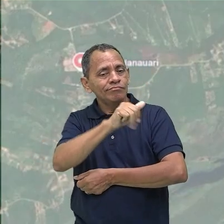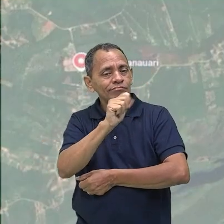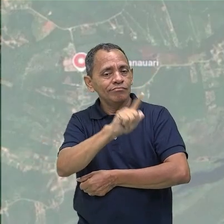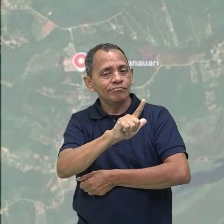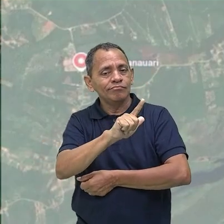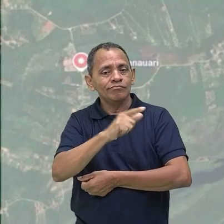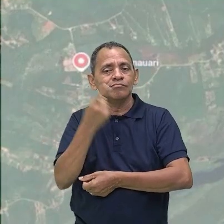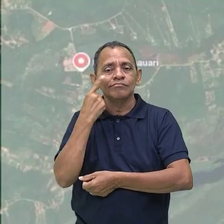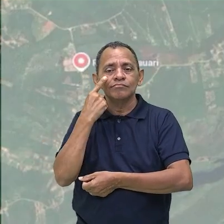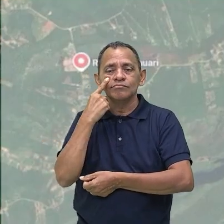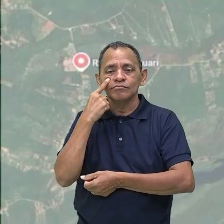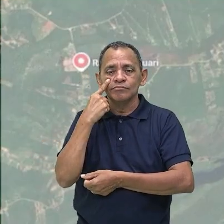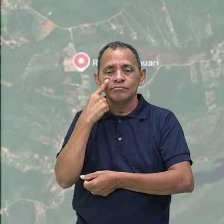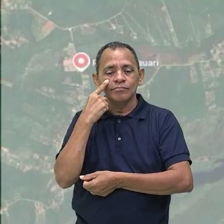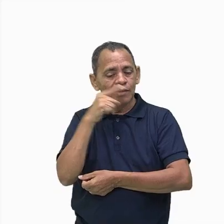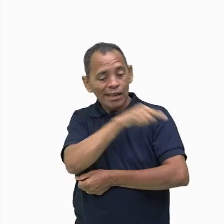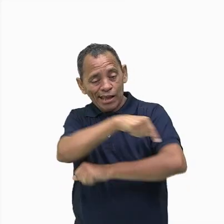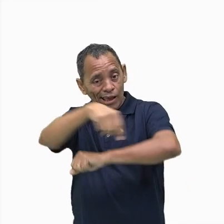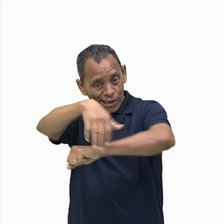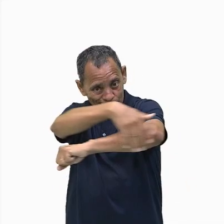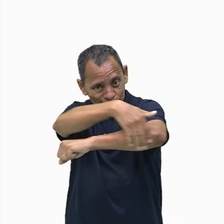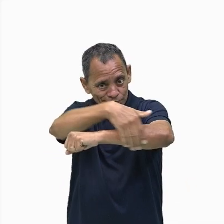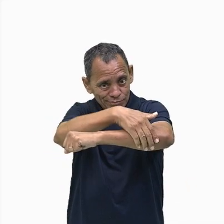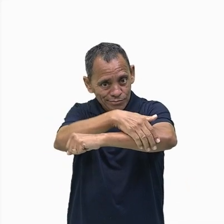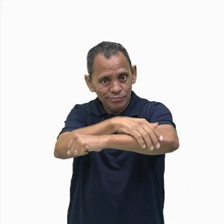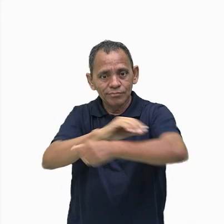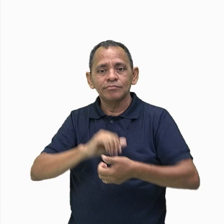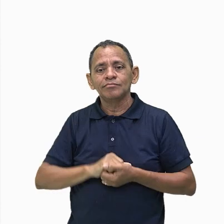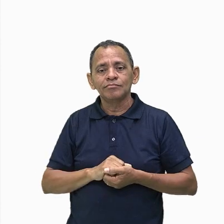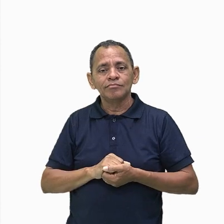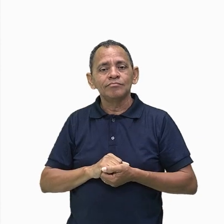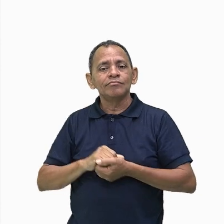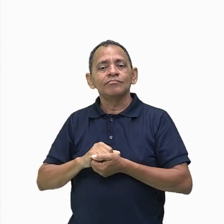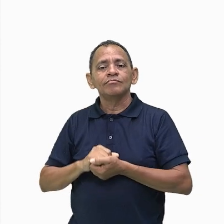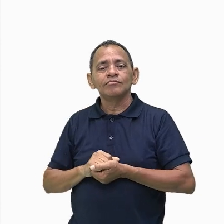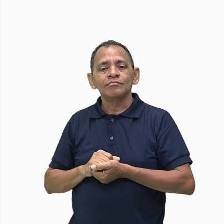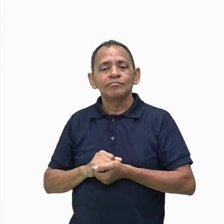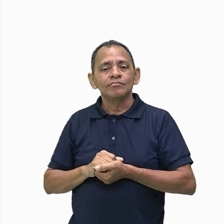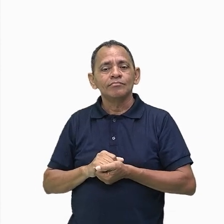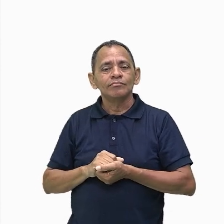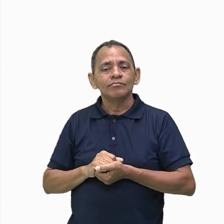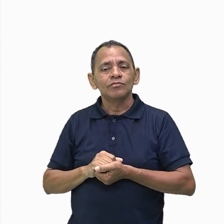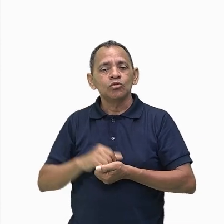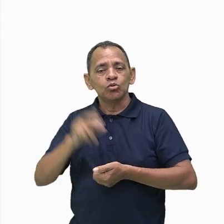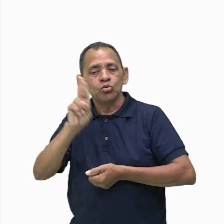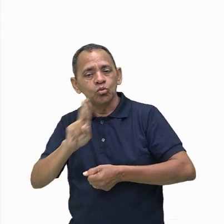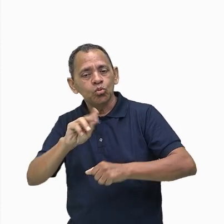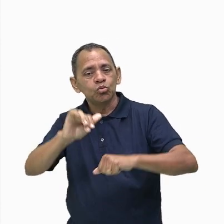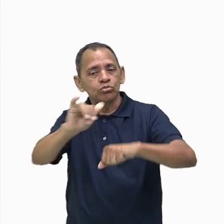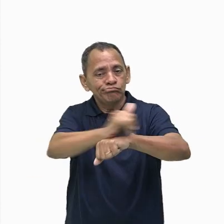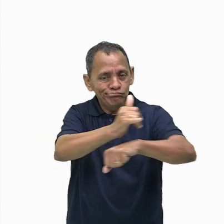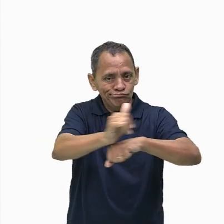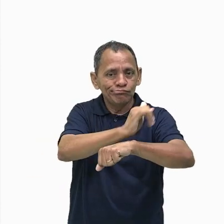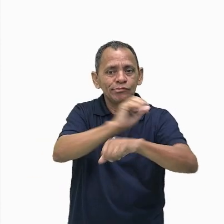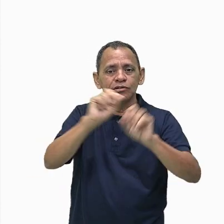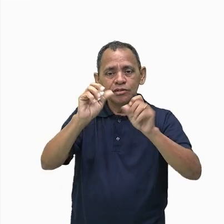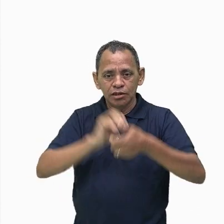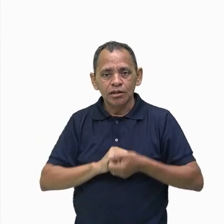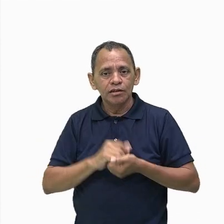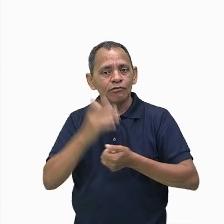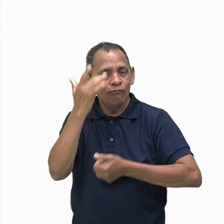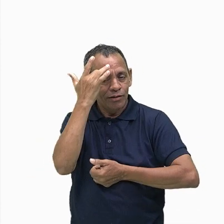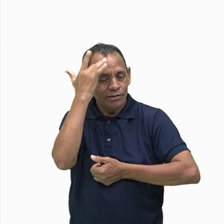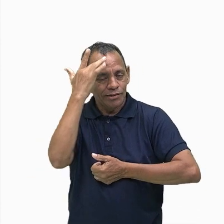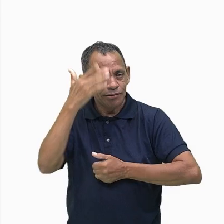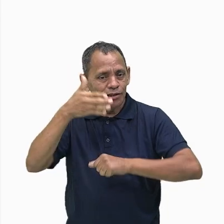ramais, eles vão ser projetados para o quê? Para facilitar o